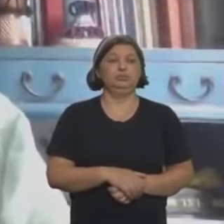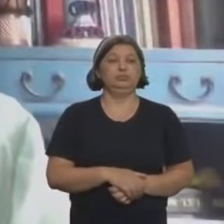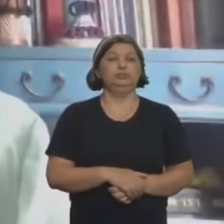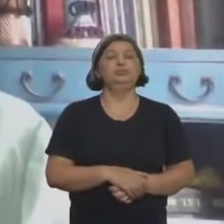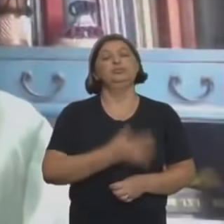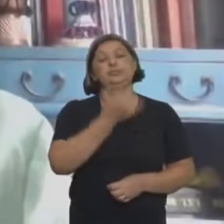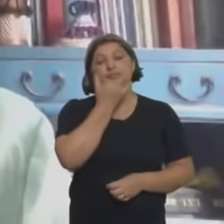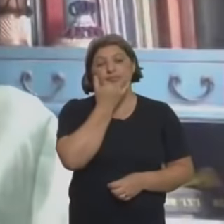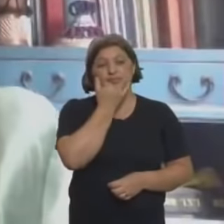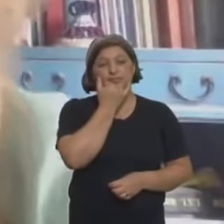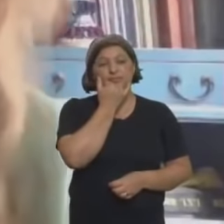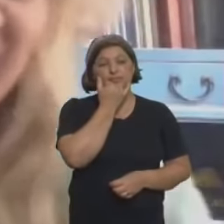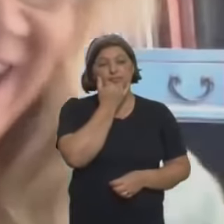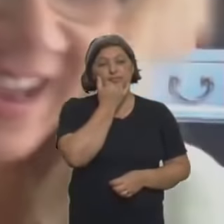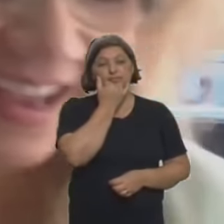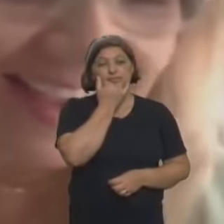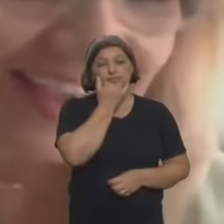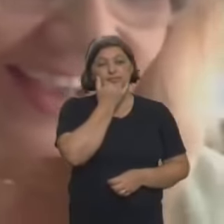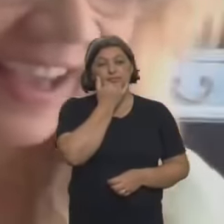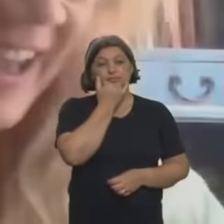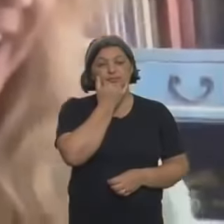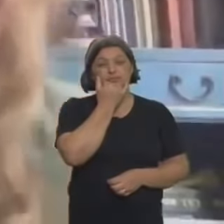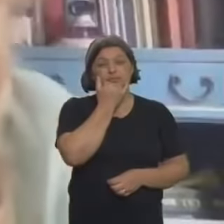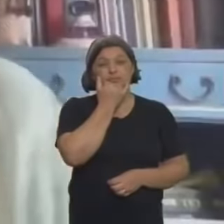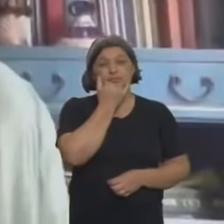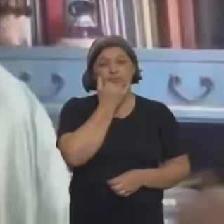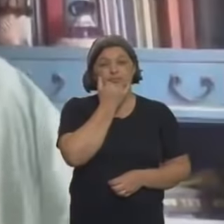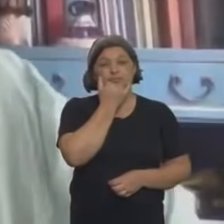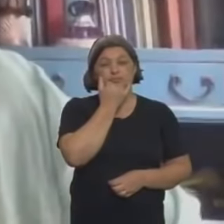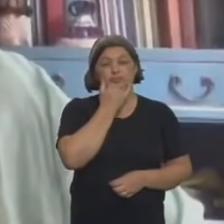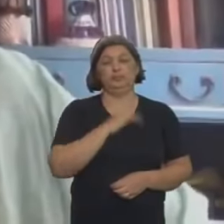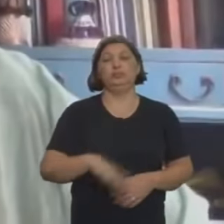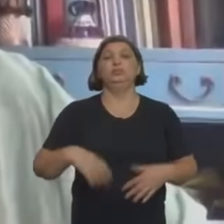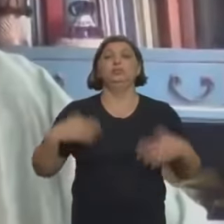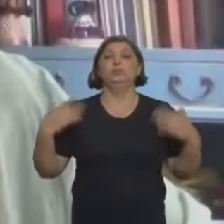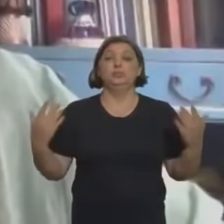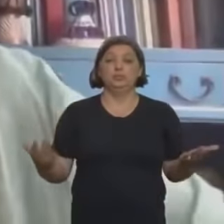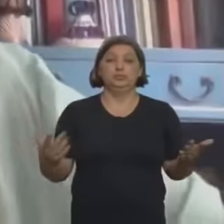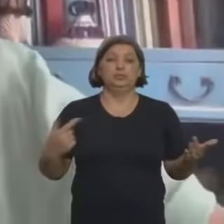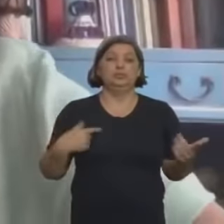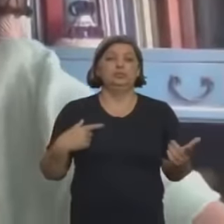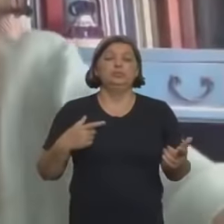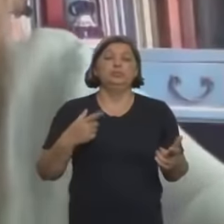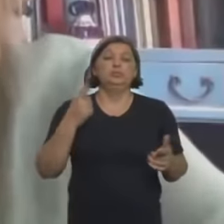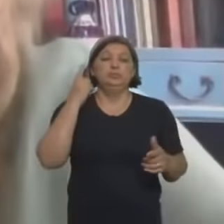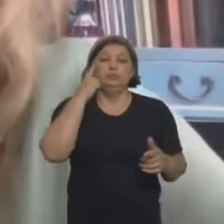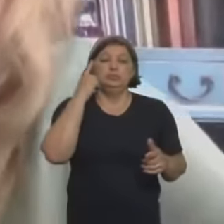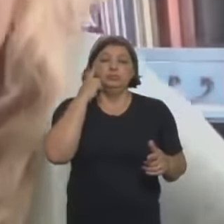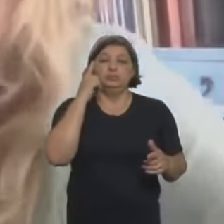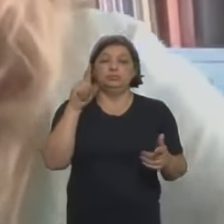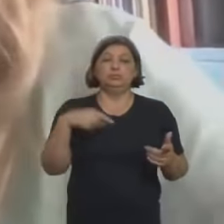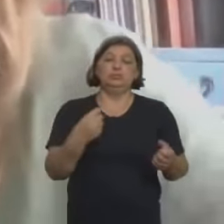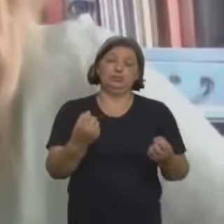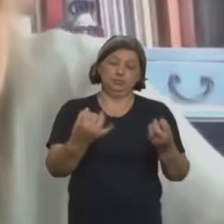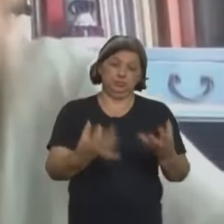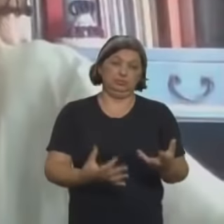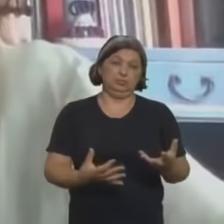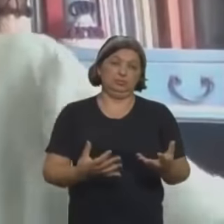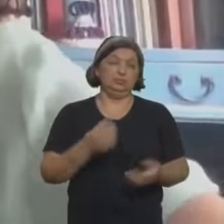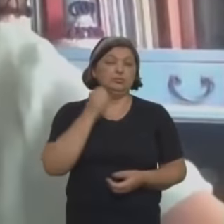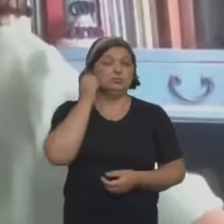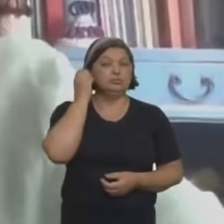desculpa, Carol. Imagine que é isso. Então, assim, né? O que eu posso te falar sobre isso,